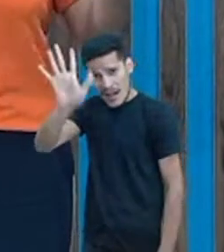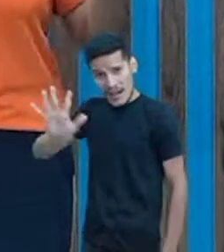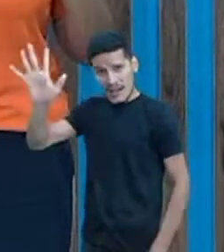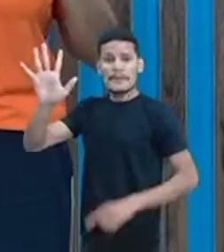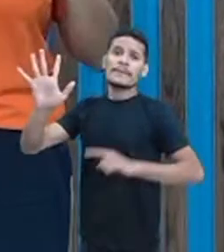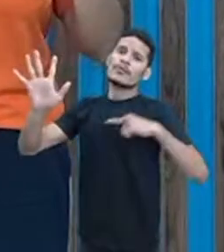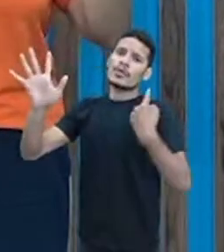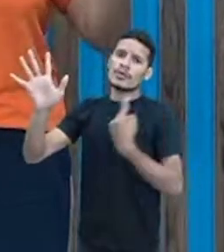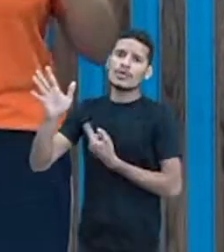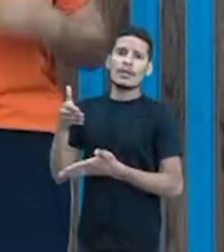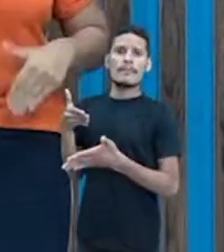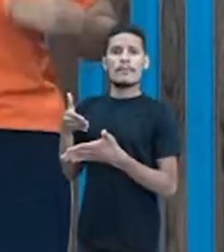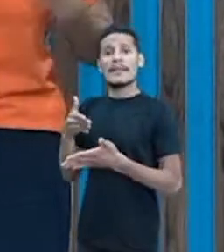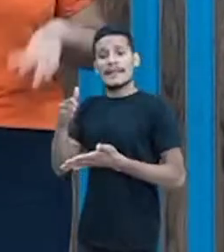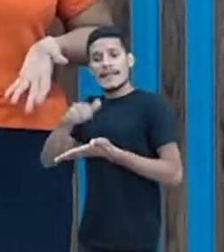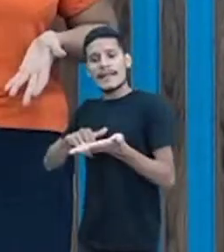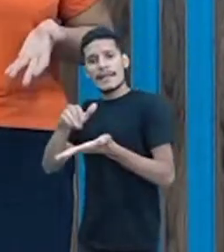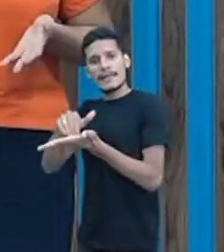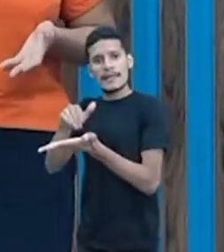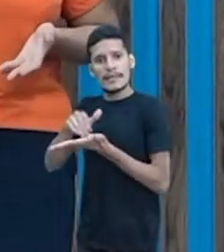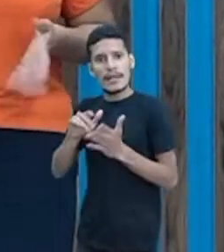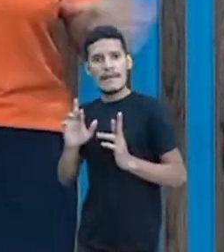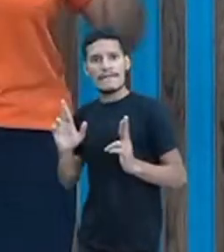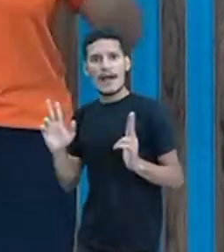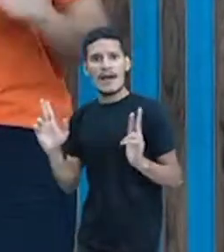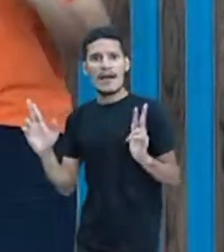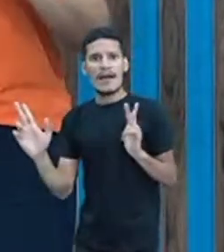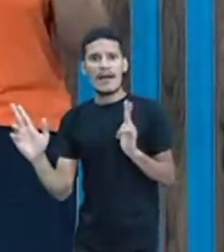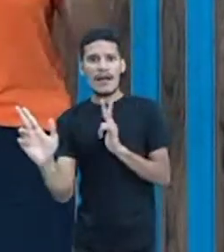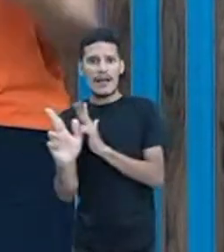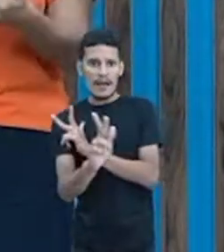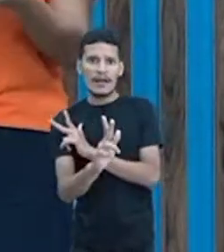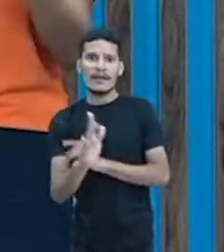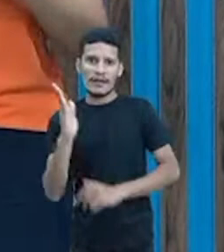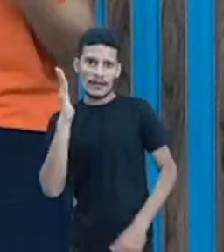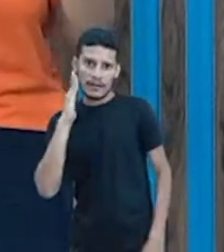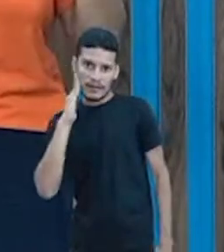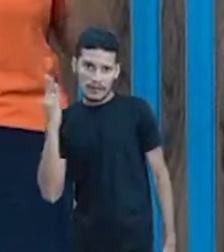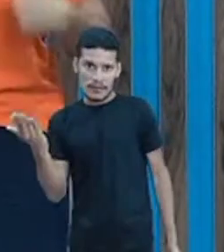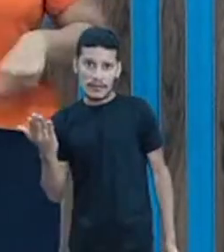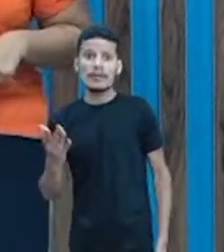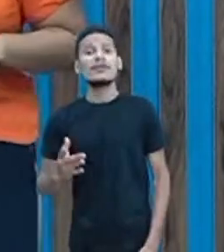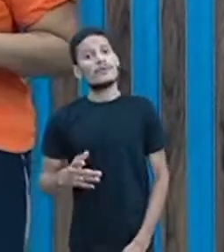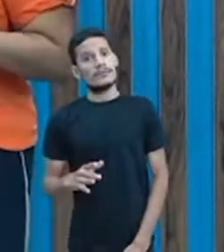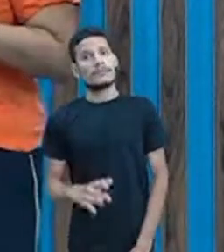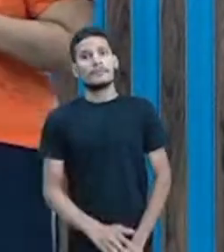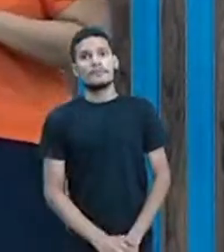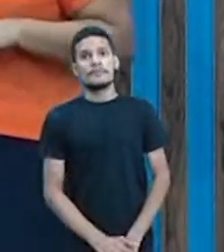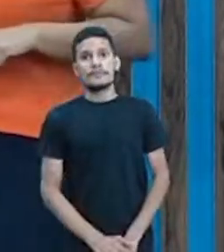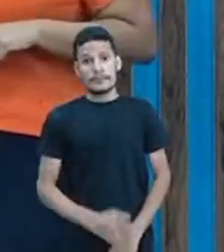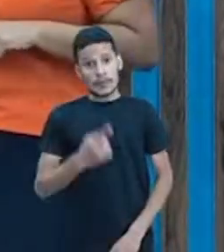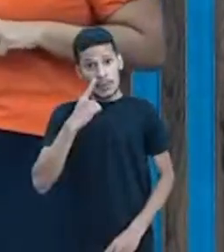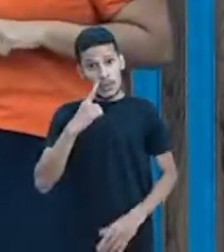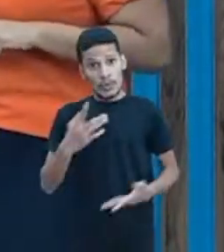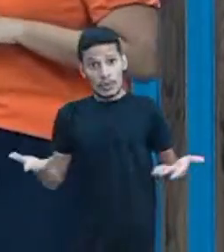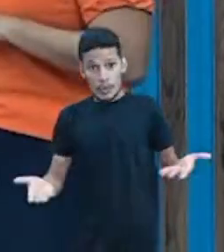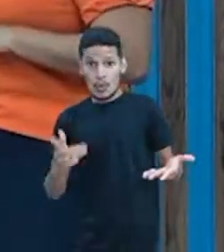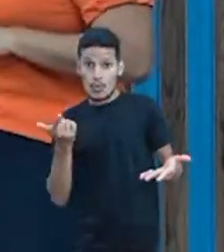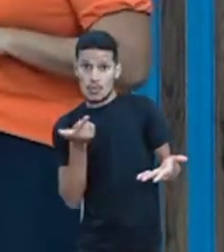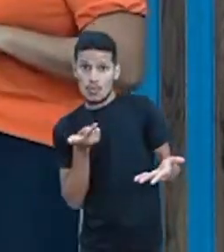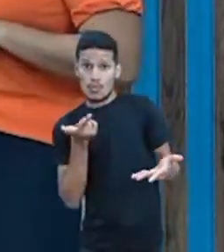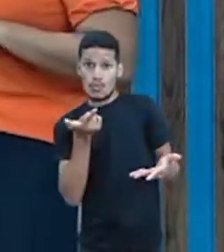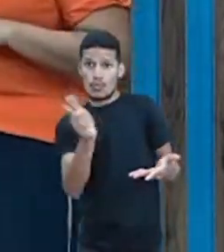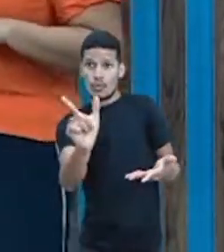também eliminando essas diversidades. E a gente acaba limitando o nosso próprio repertório. Então, outro